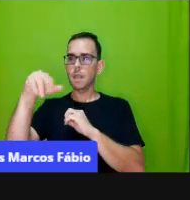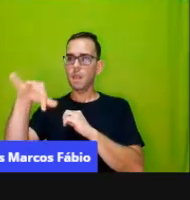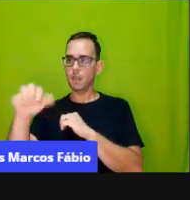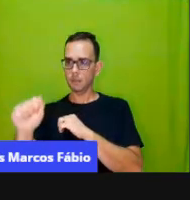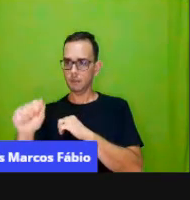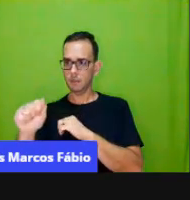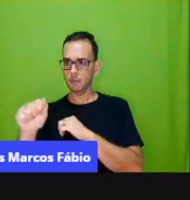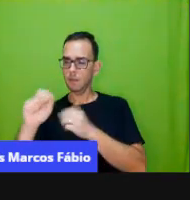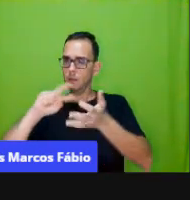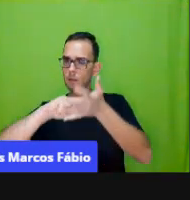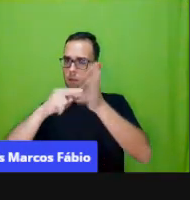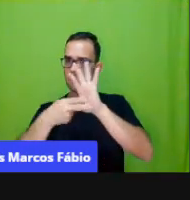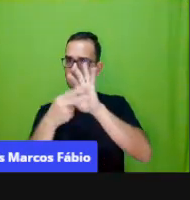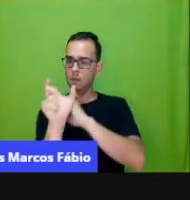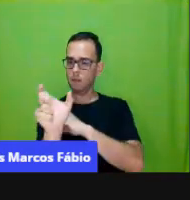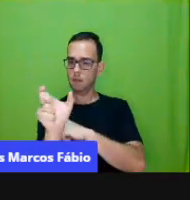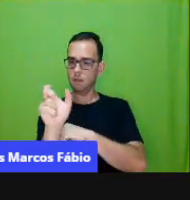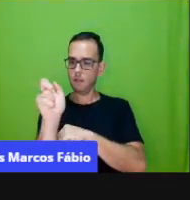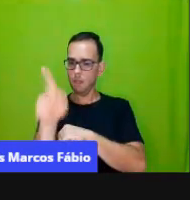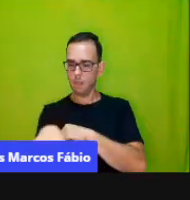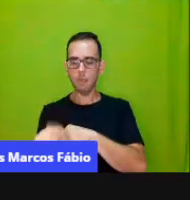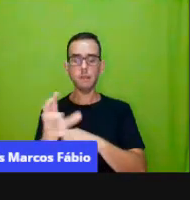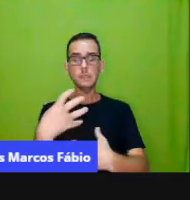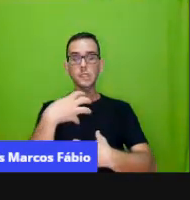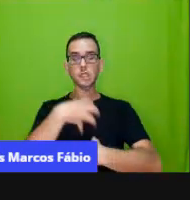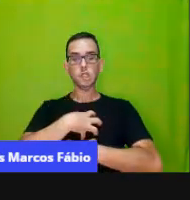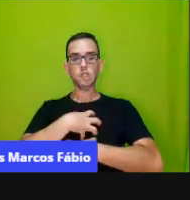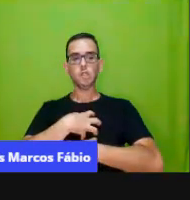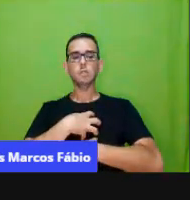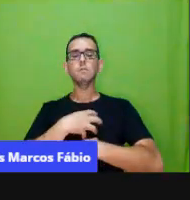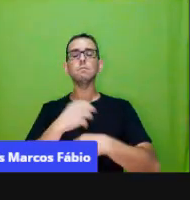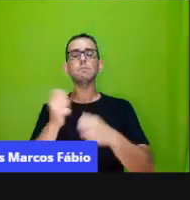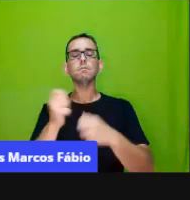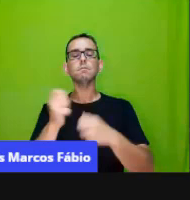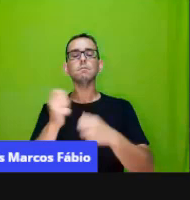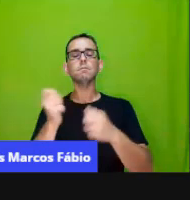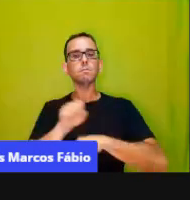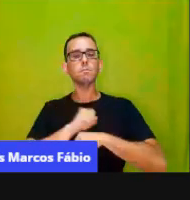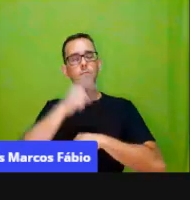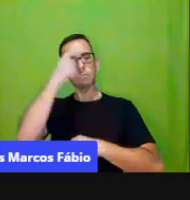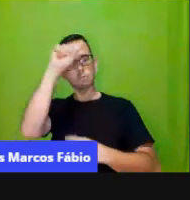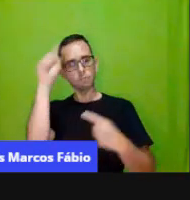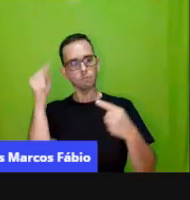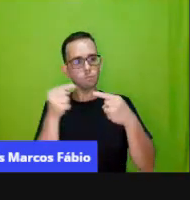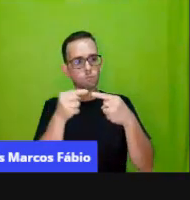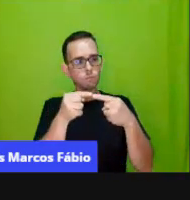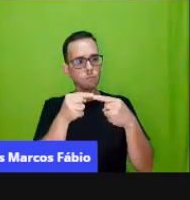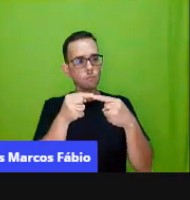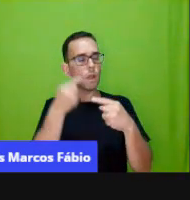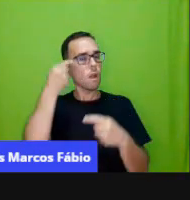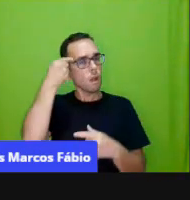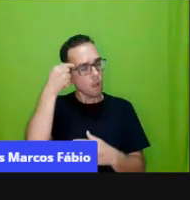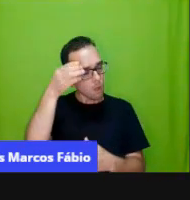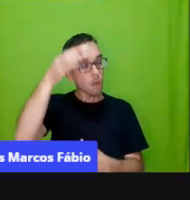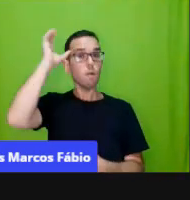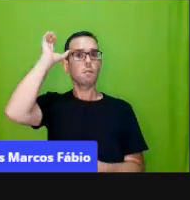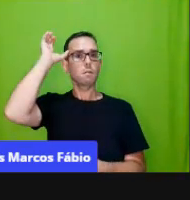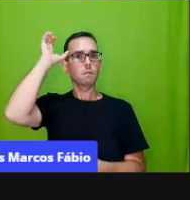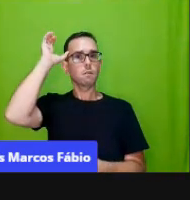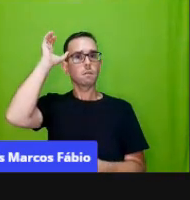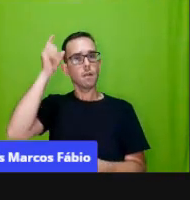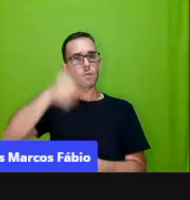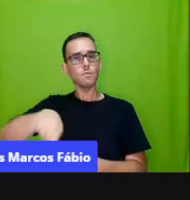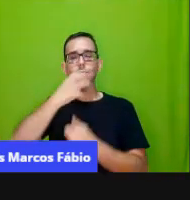da gente perceber que os animais podem sentir alguma coisa e associar isso também à consciência, ou seja, eles lembram,